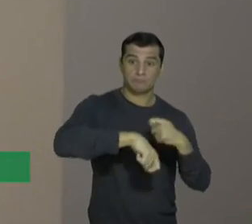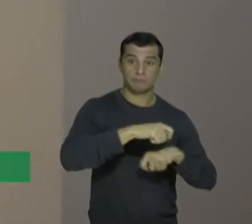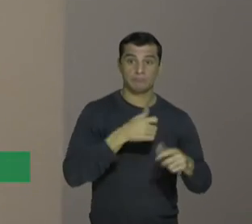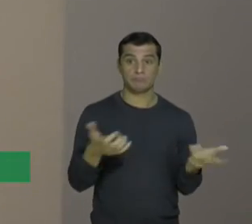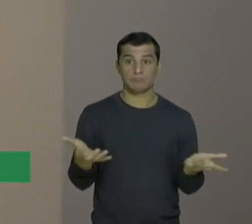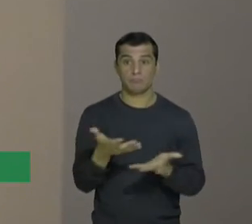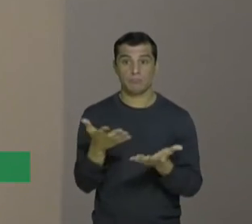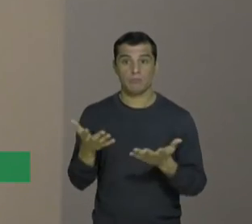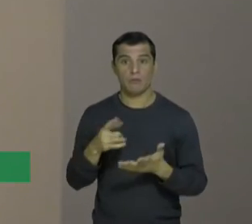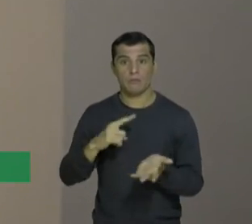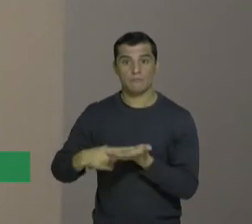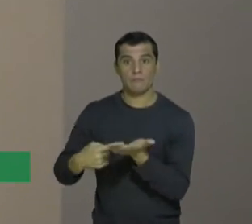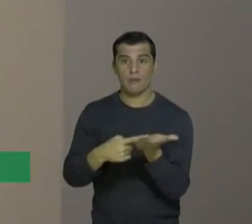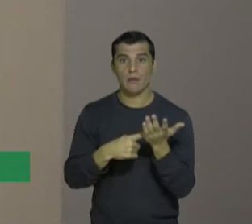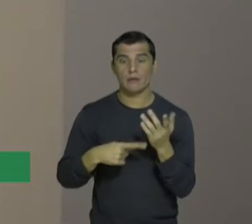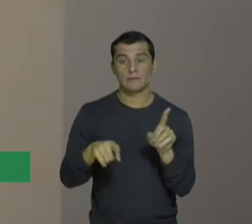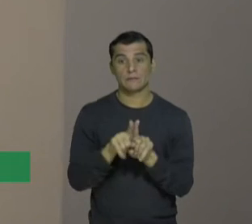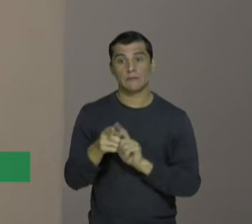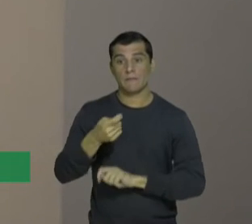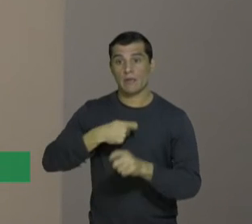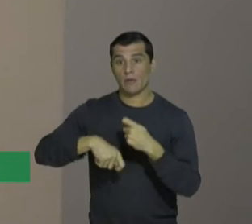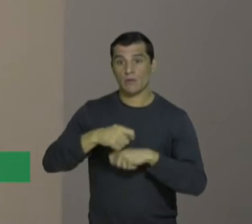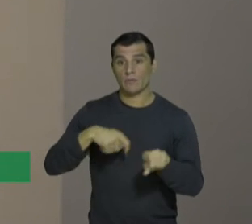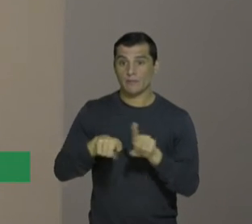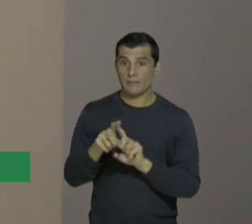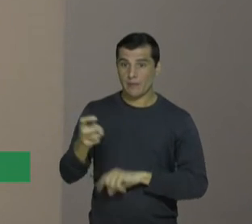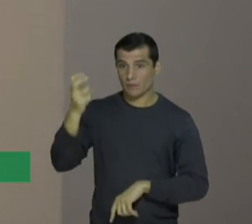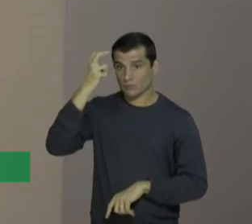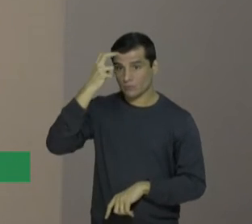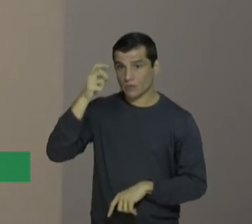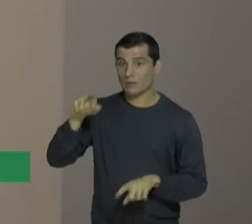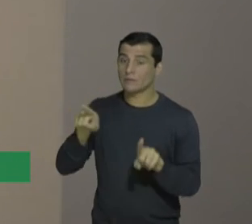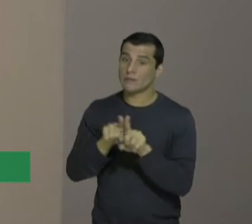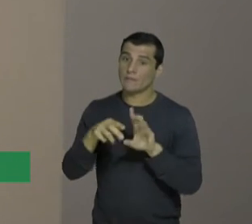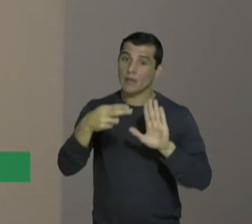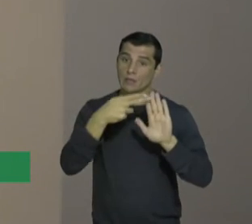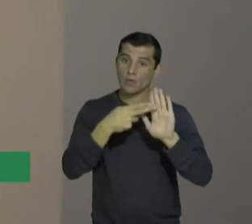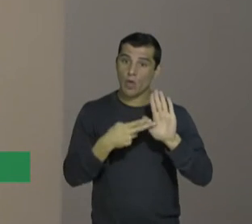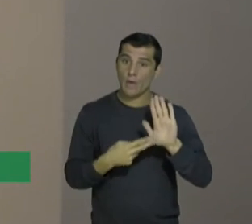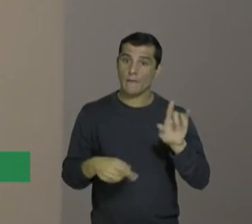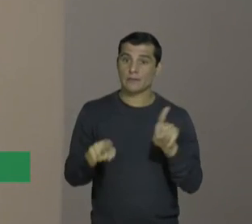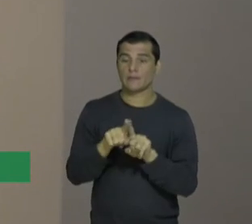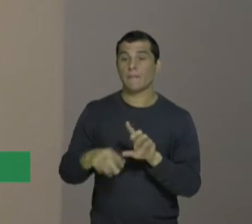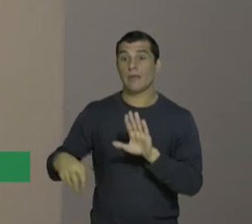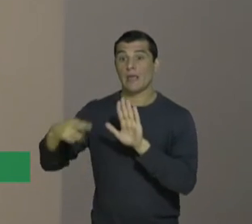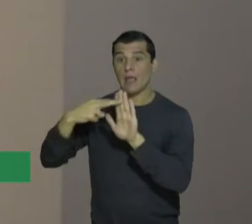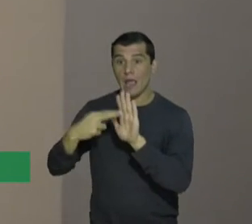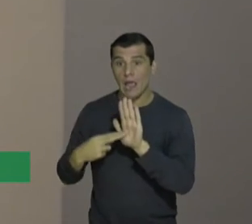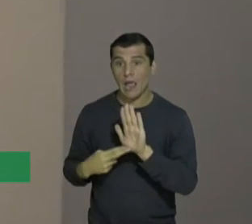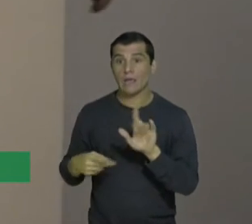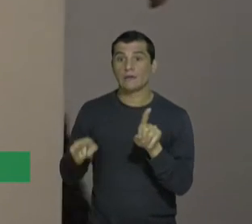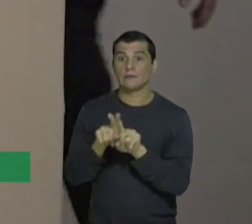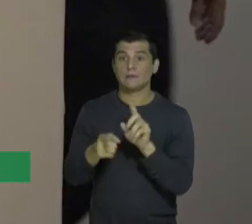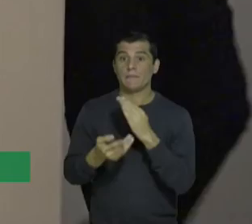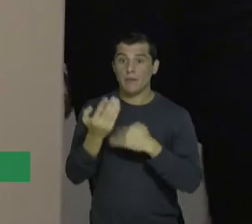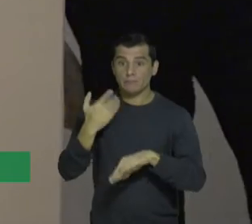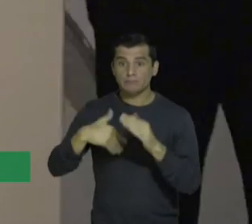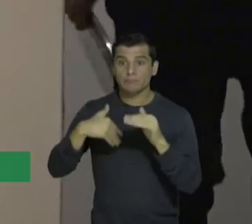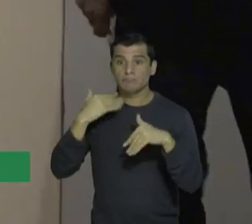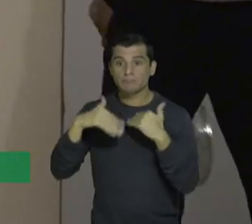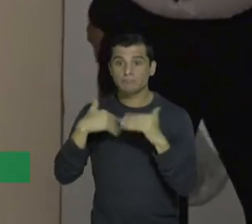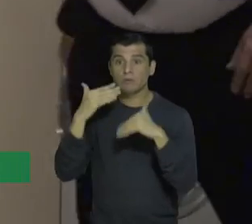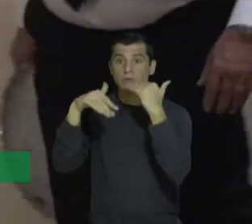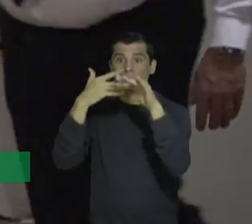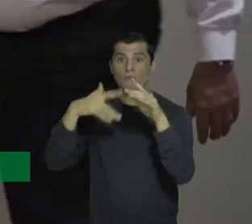e diplomáticos econômicos e culturais normas e regulações desenvolvimento sustentável e perspectivas